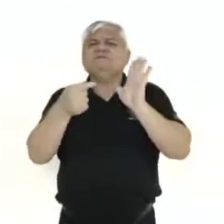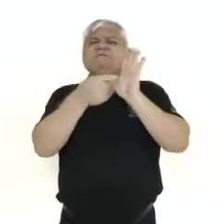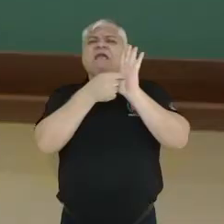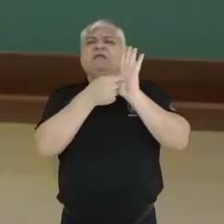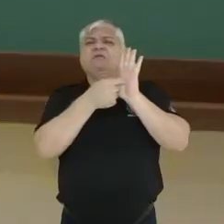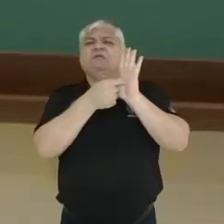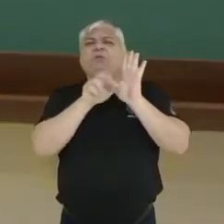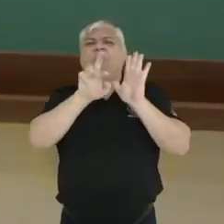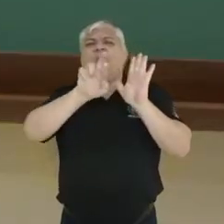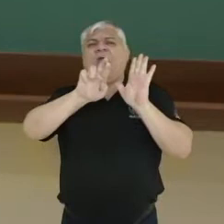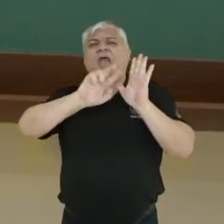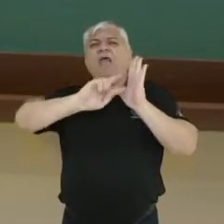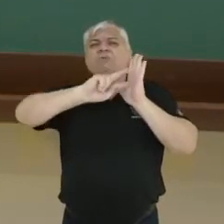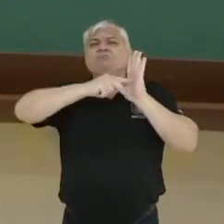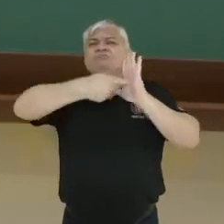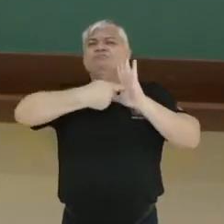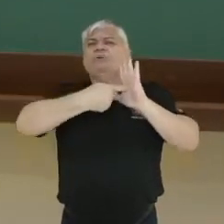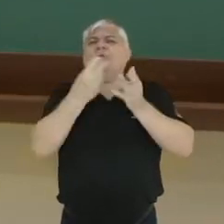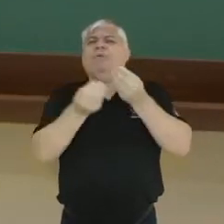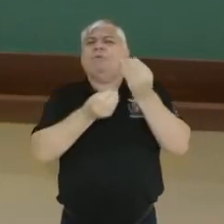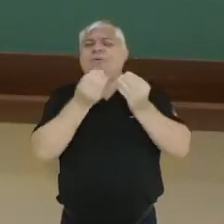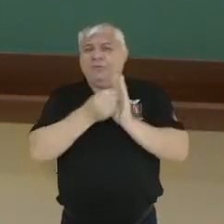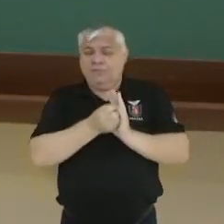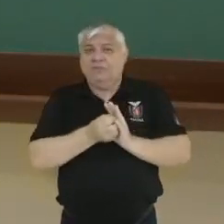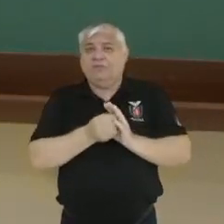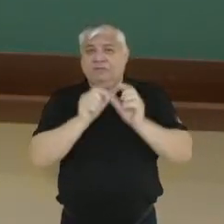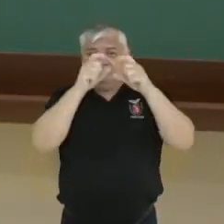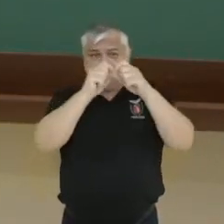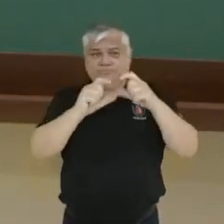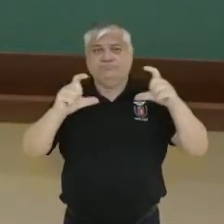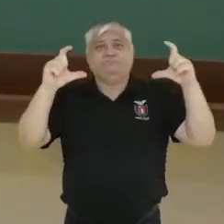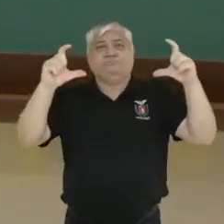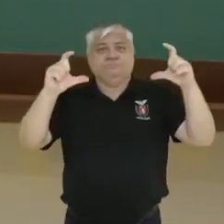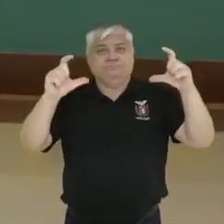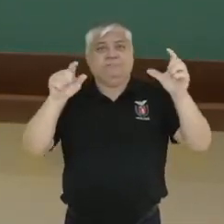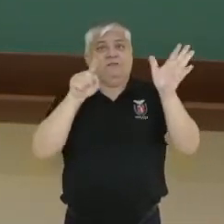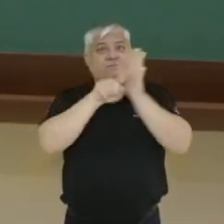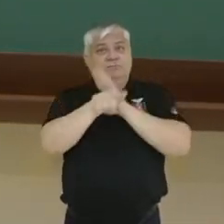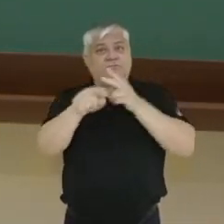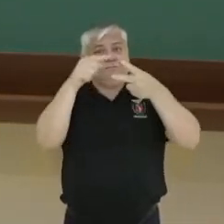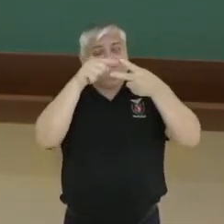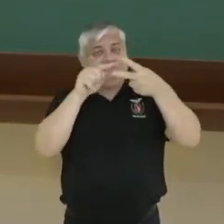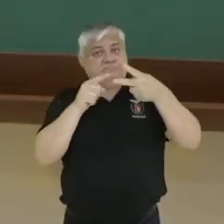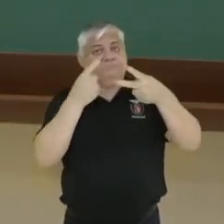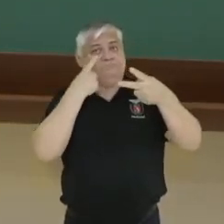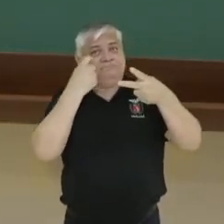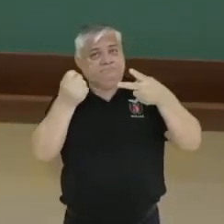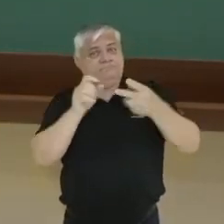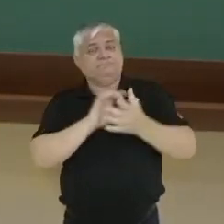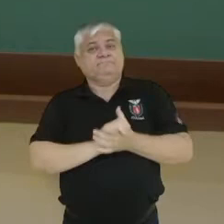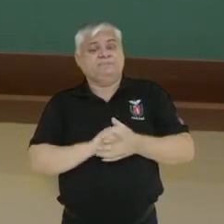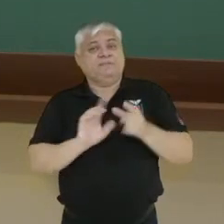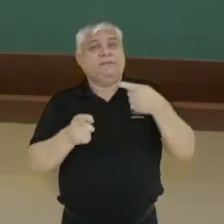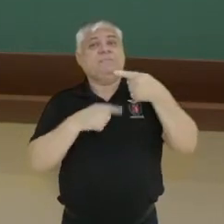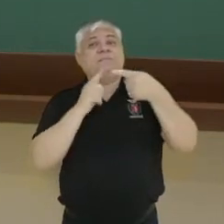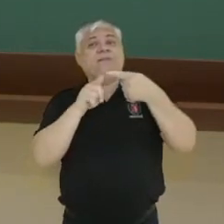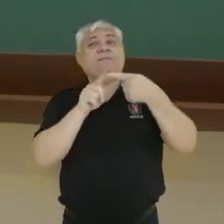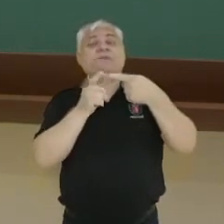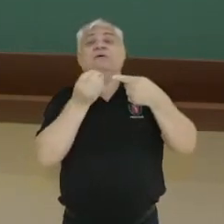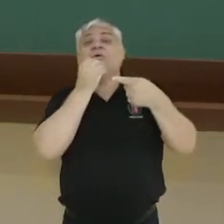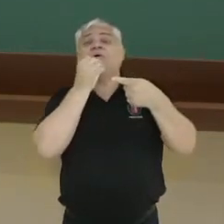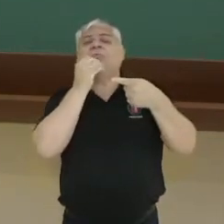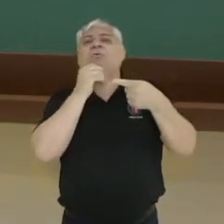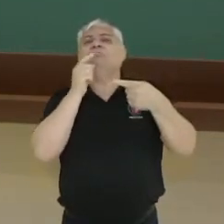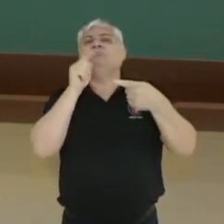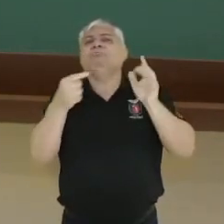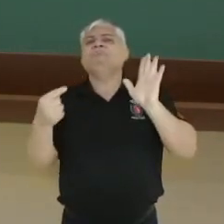de uma circunferência a partir da equação? Então, são duas perguntas muito interessantes, né? A primeira, a gente já lembrou,